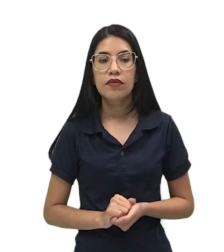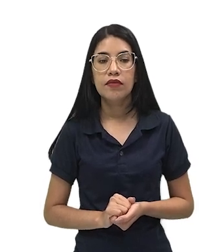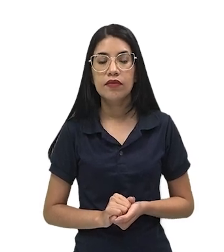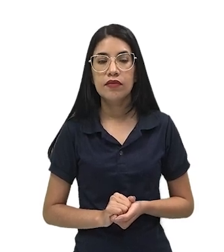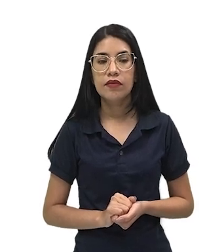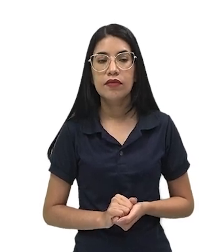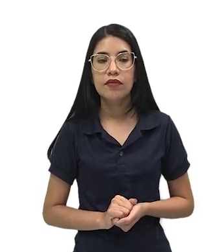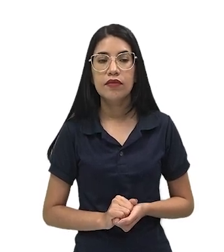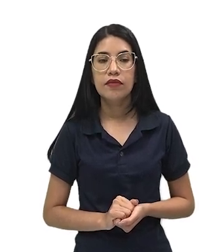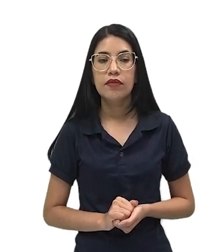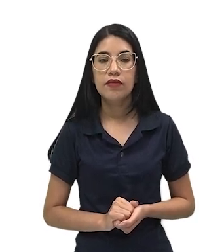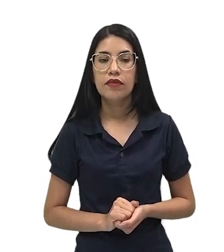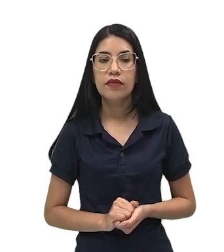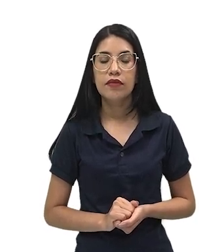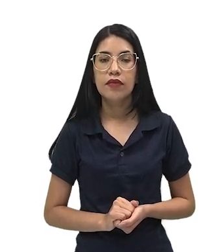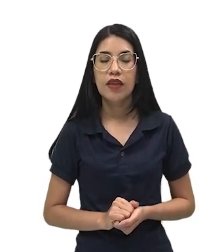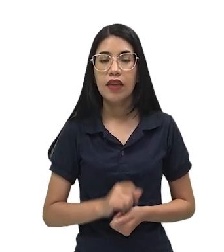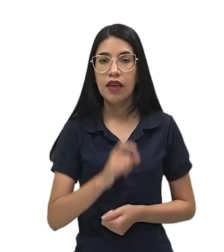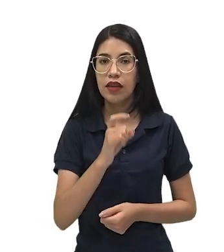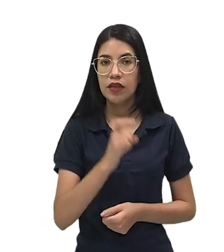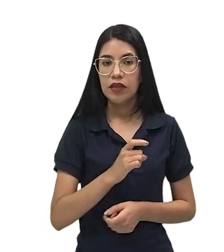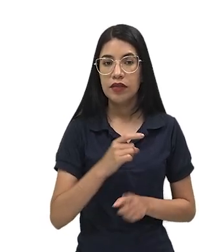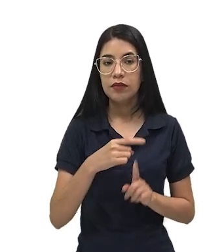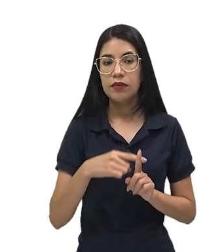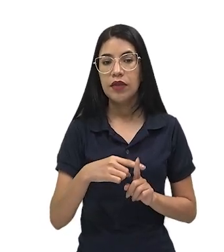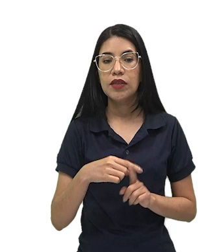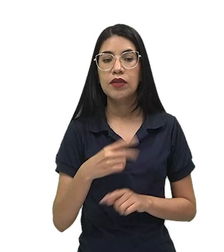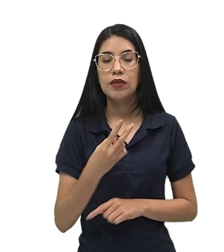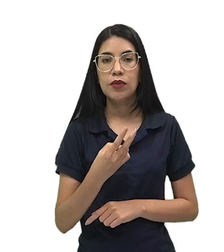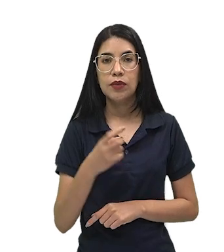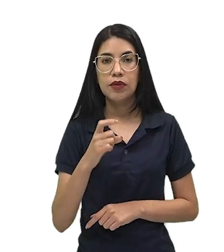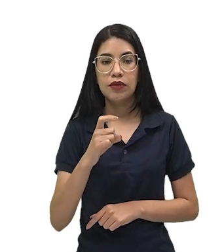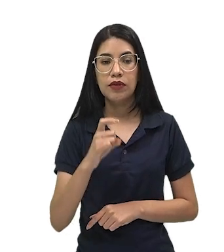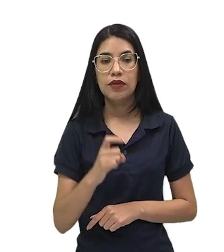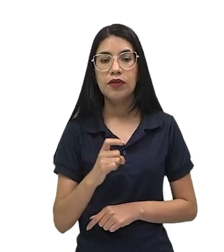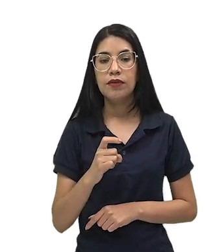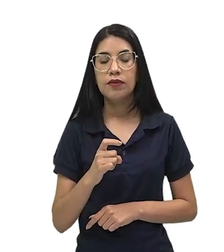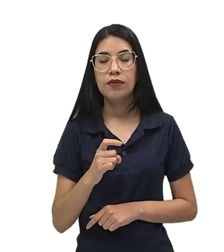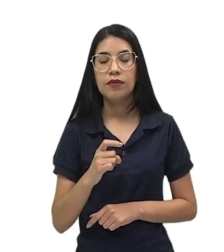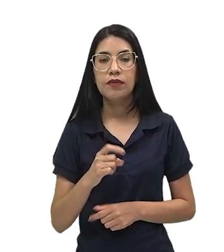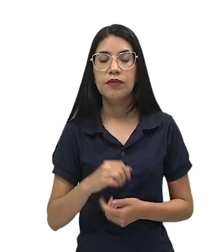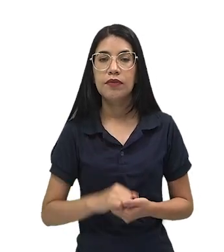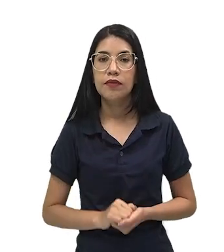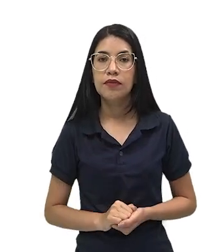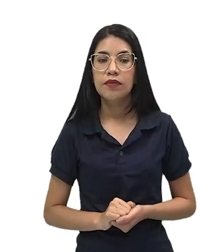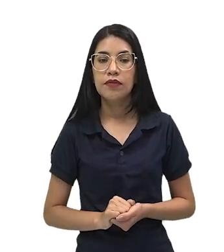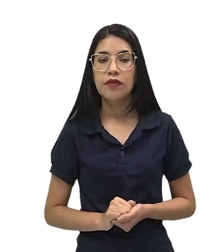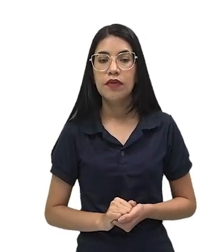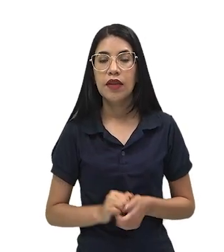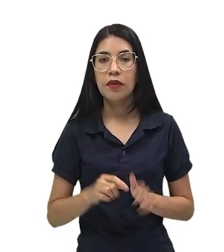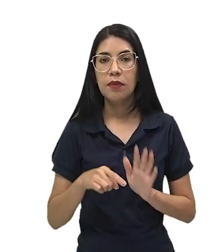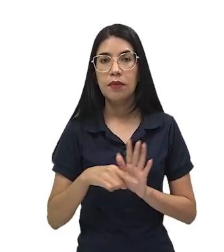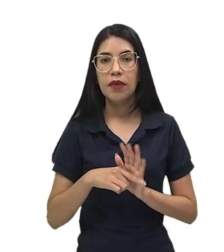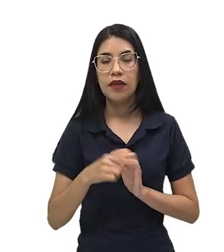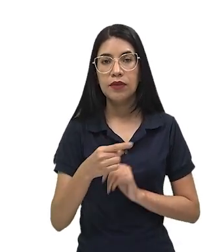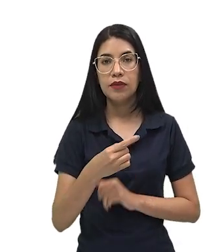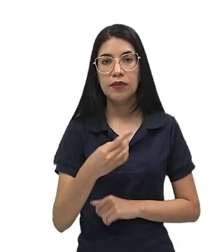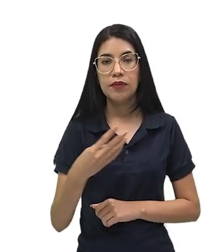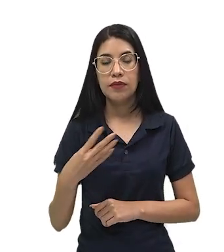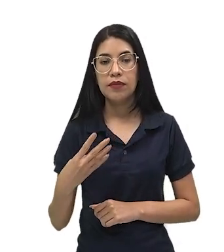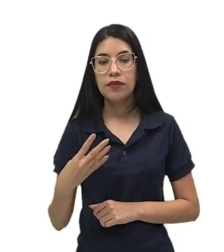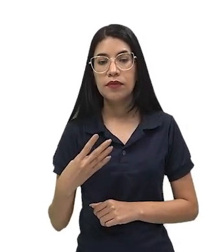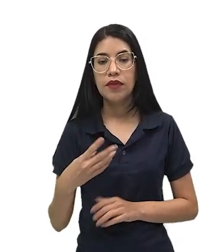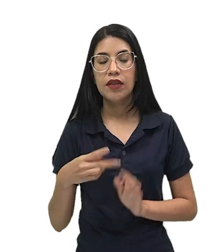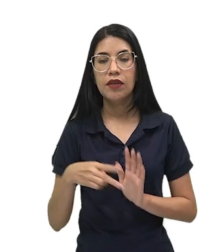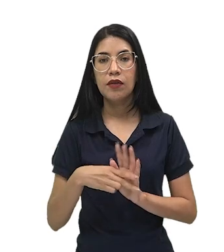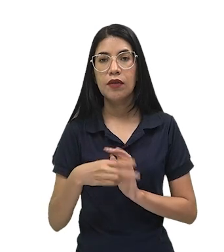mais. Agora vamos multiplicar. 2 vezes x dá 2x. 2 vezes menos 7 dá menos 14. Isso aqui